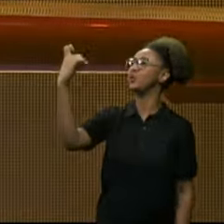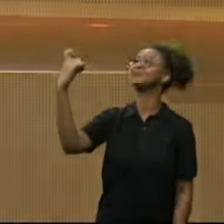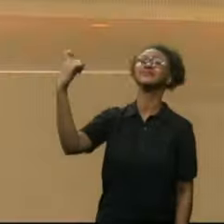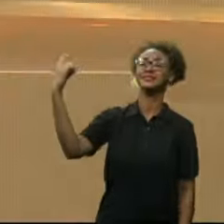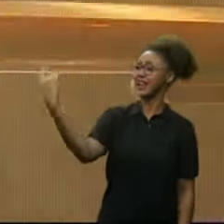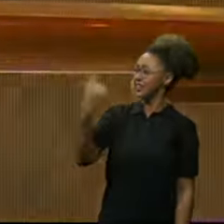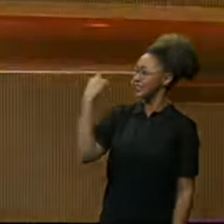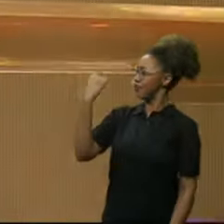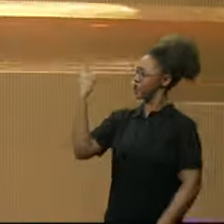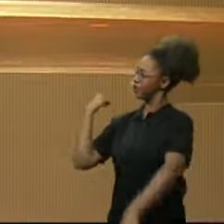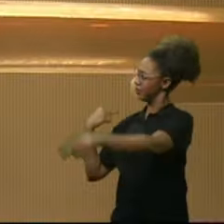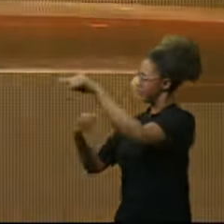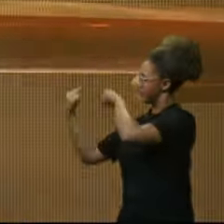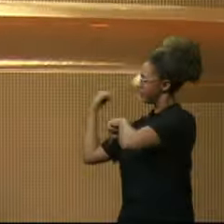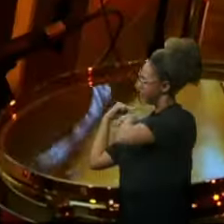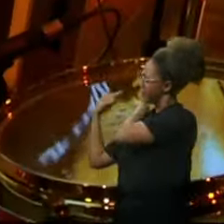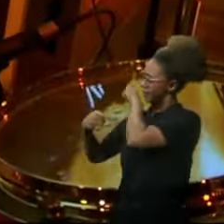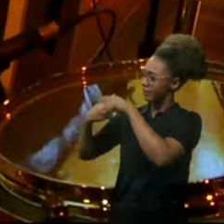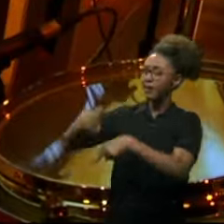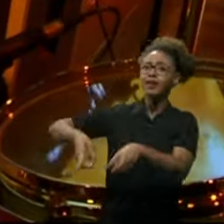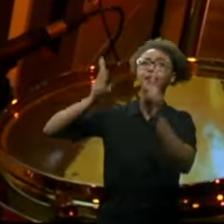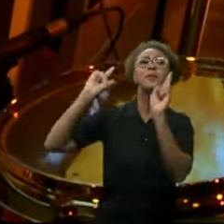E aí